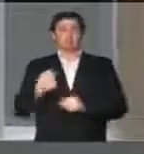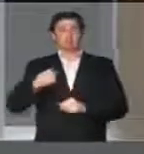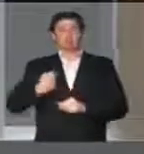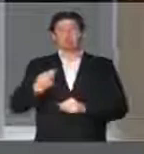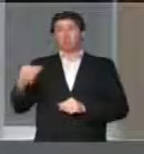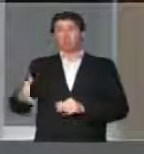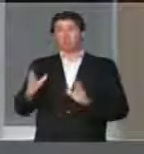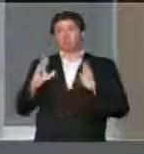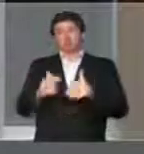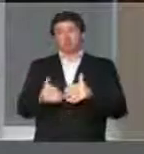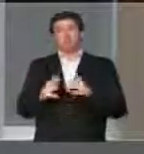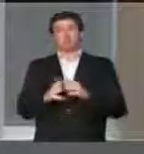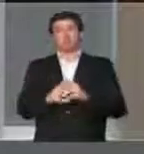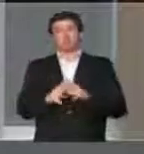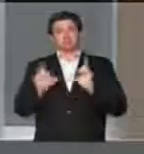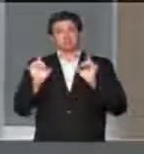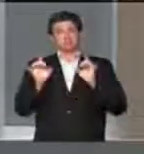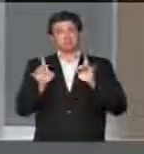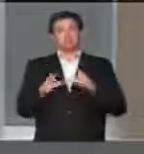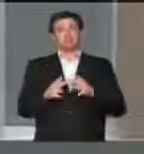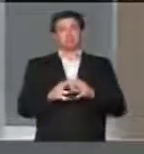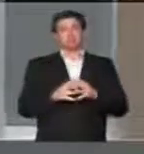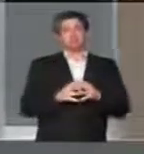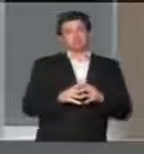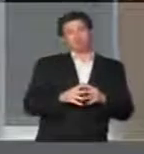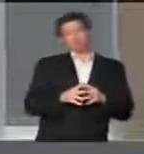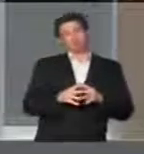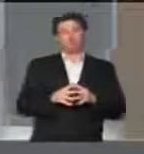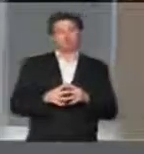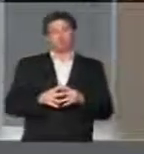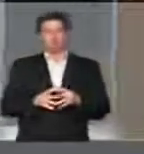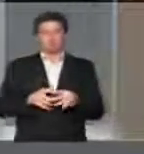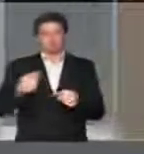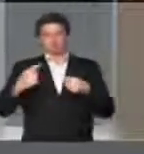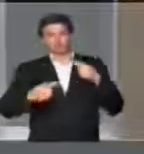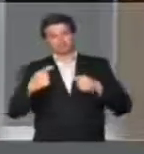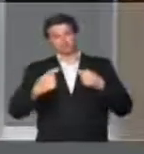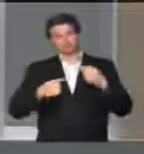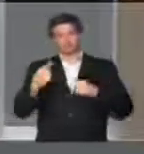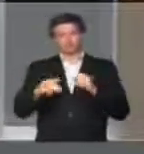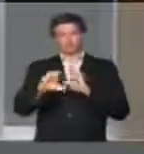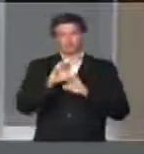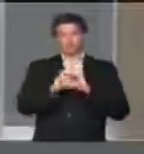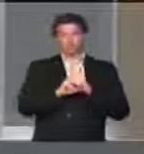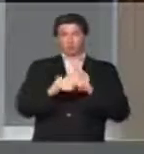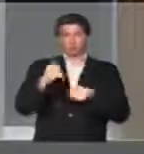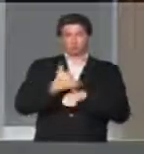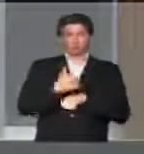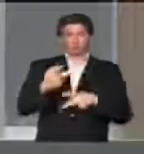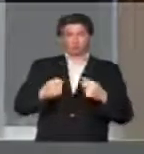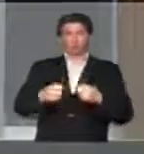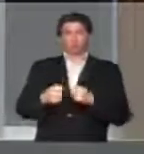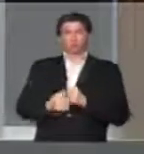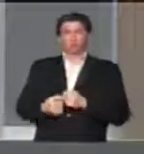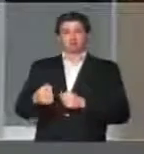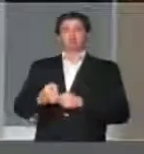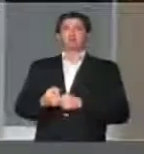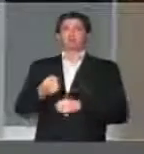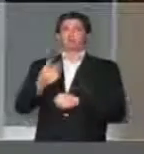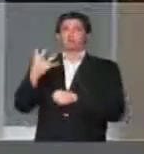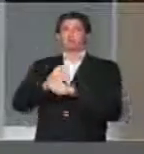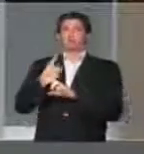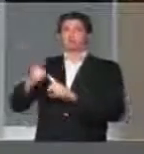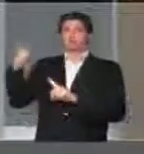da comissão especial que discute o Código de Mineração na legislatura passada, ele